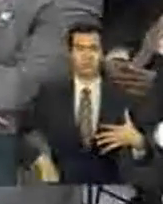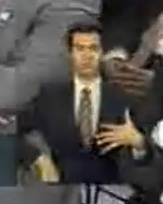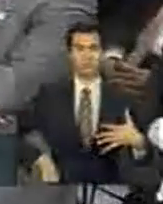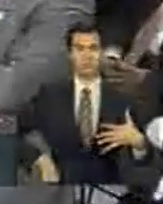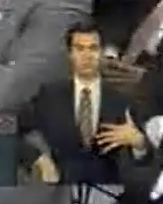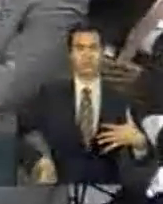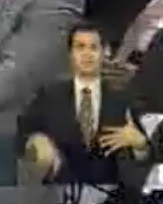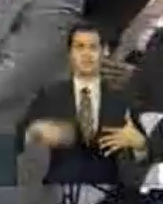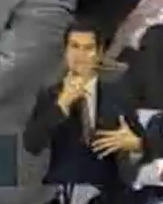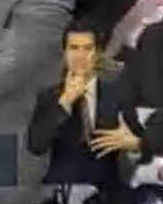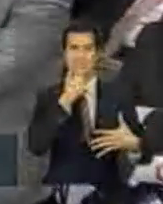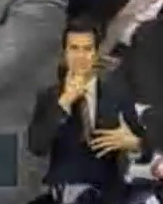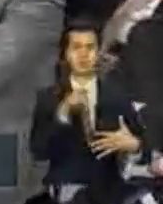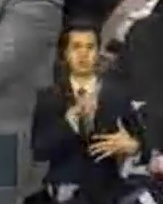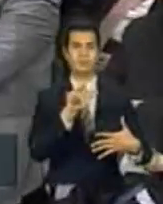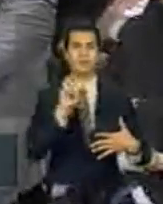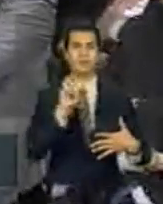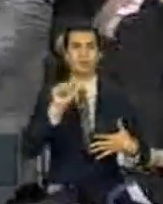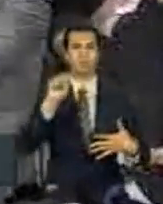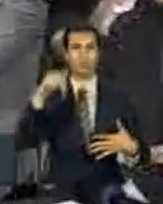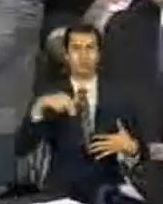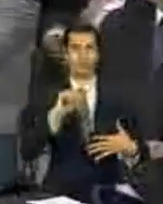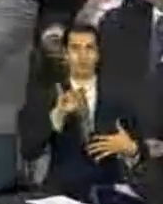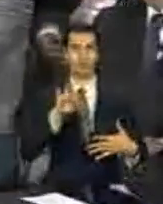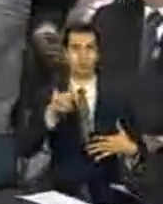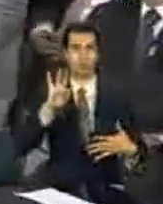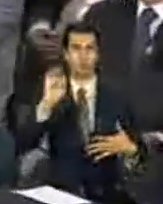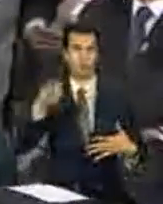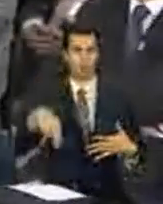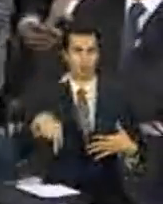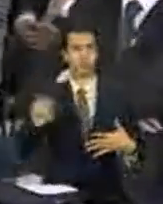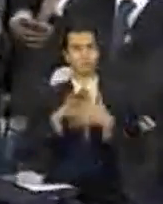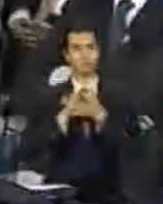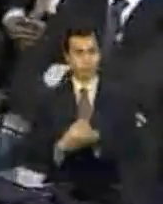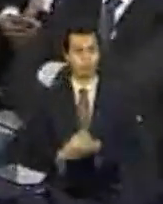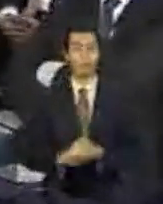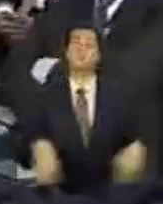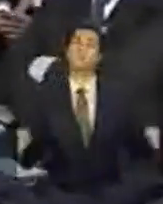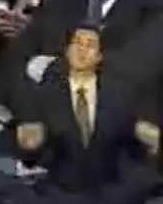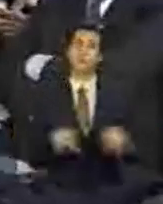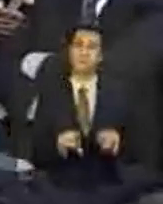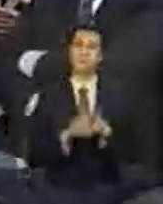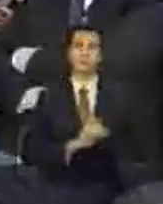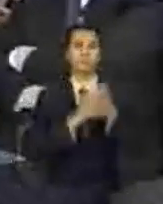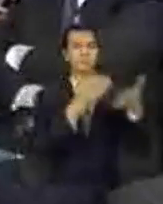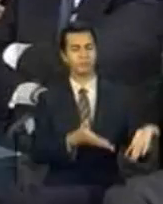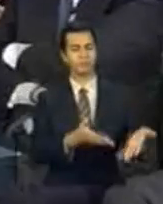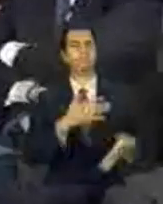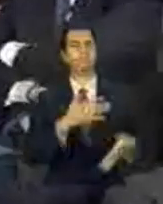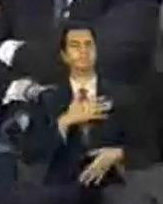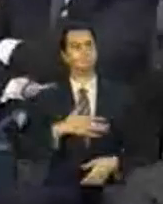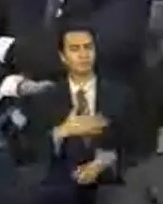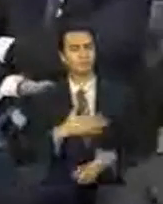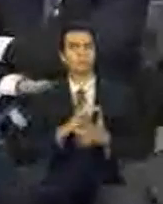do Reino Unido, Alan Carlton. Queria também agradecer